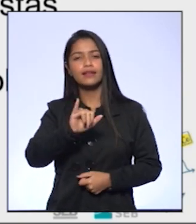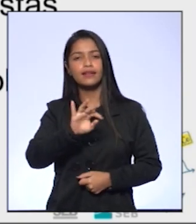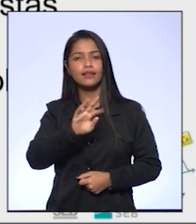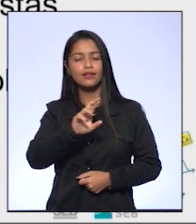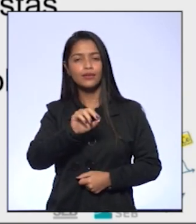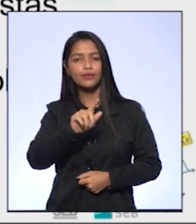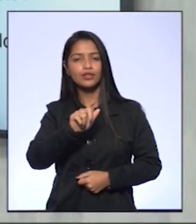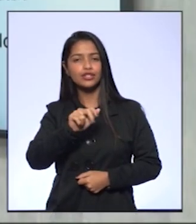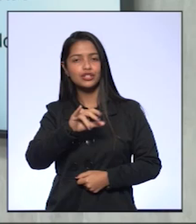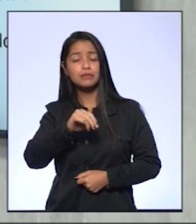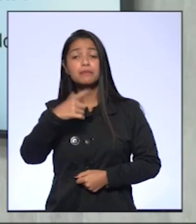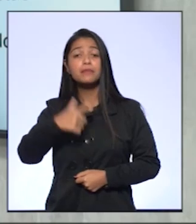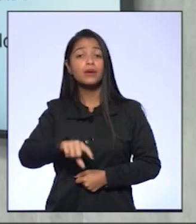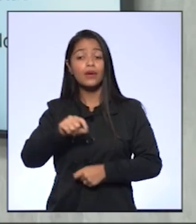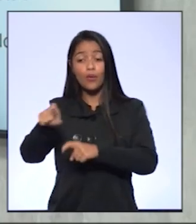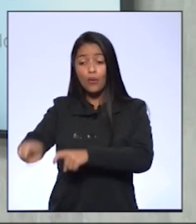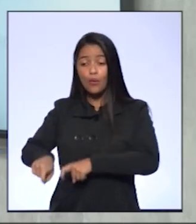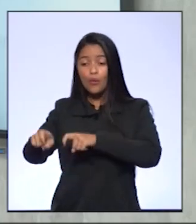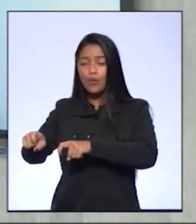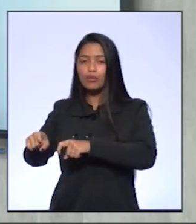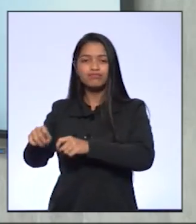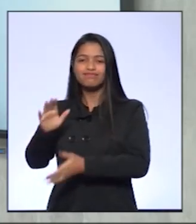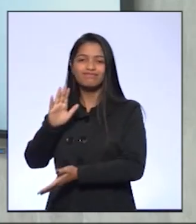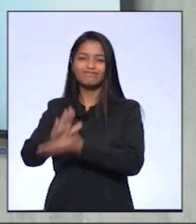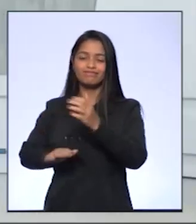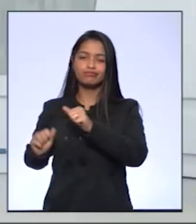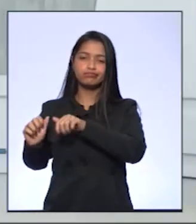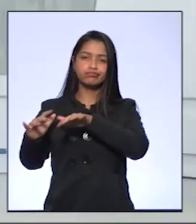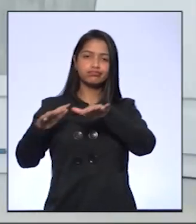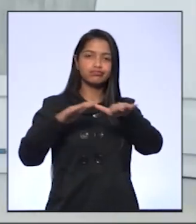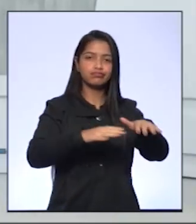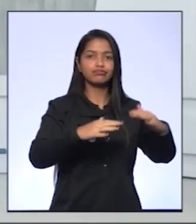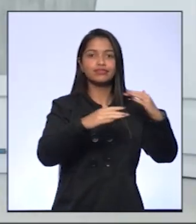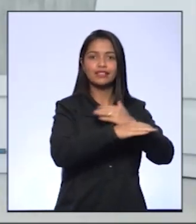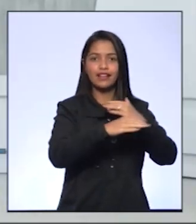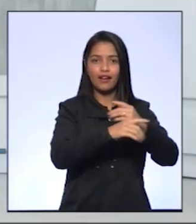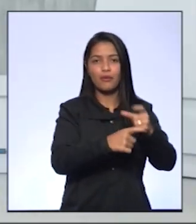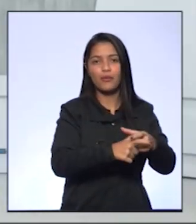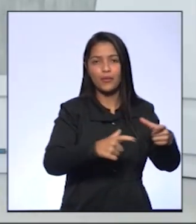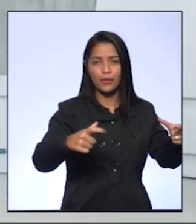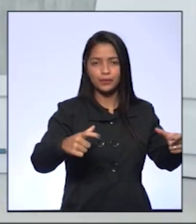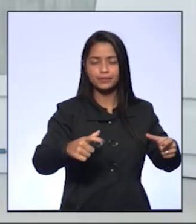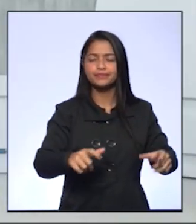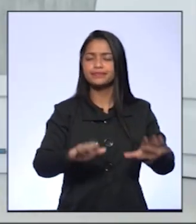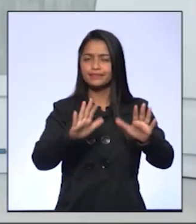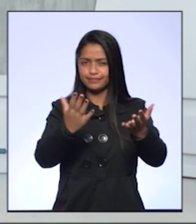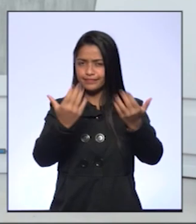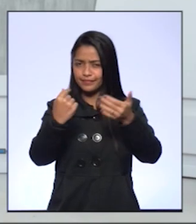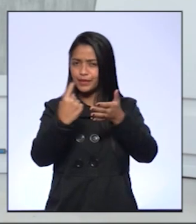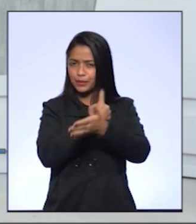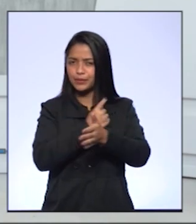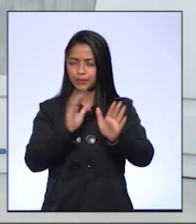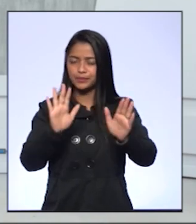êxodo rural, né? Crescimento da vida urbana. Seguinte, vem cá, cheguei. Você vai me perguntar assim, ô Gui,